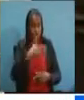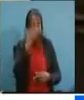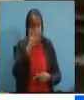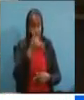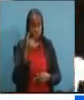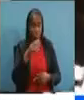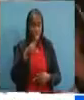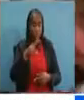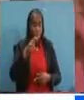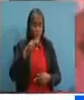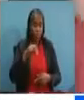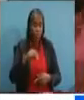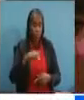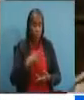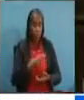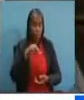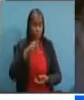Património Imaterial da Humanidade.